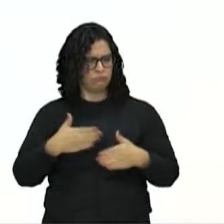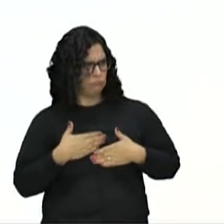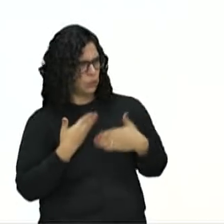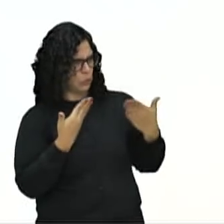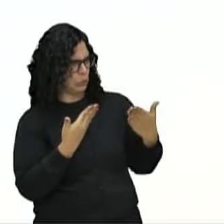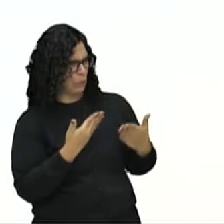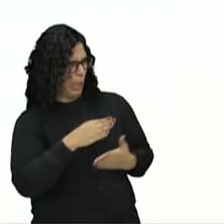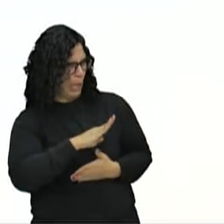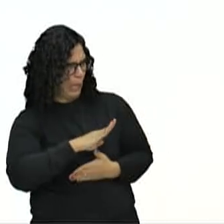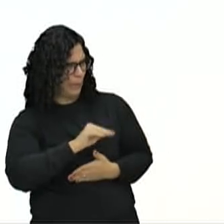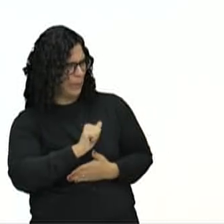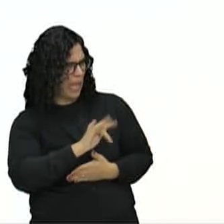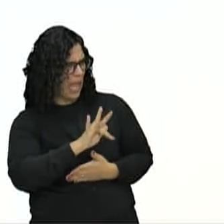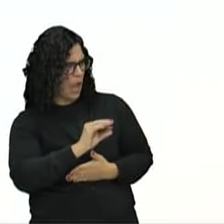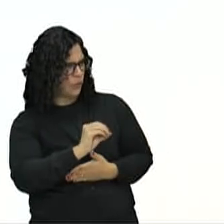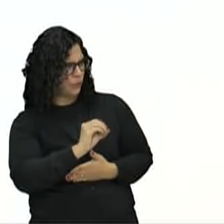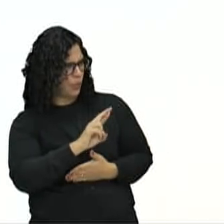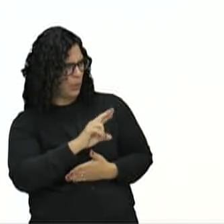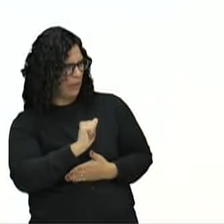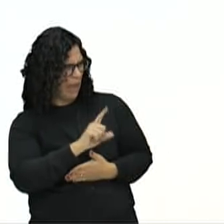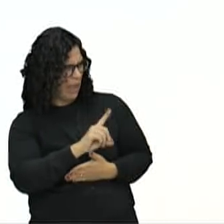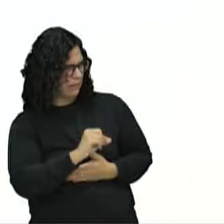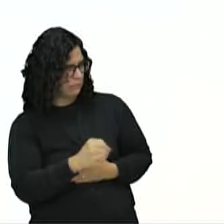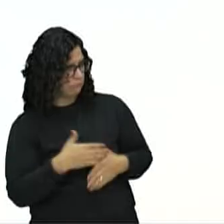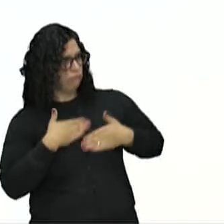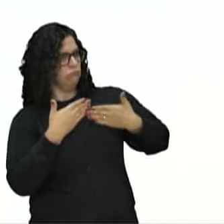espanta ao ouvir essa expressão?